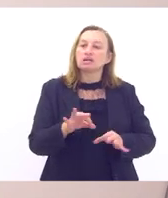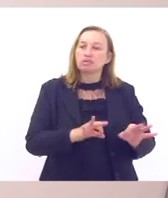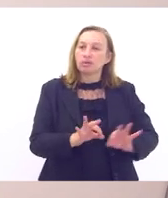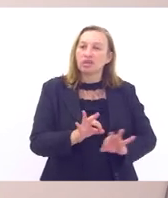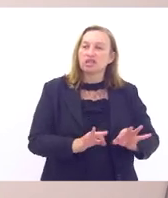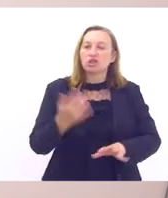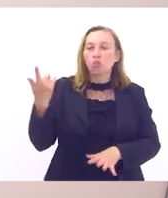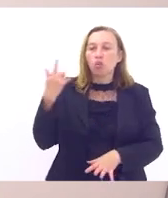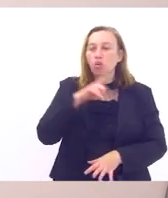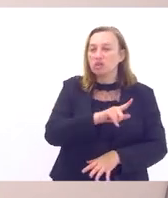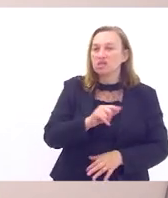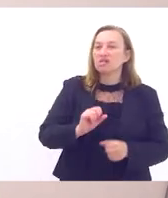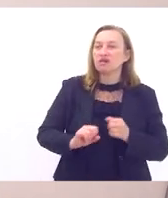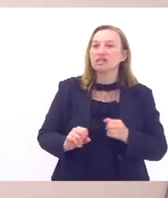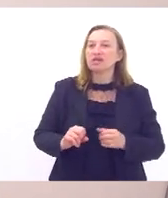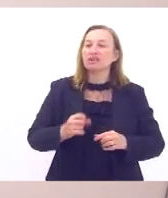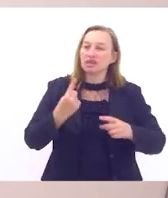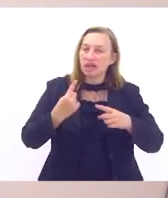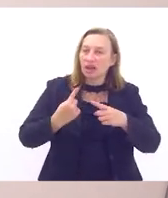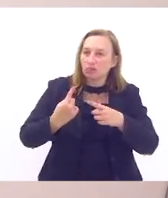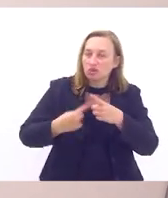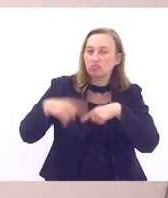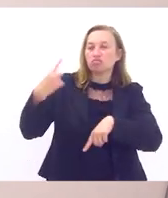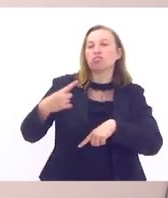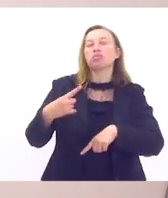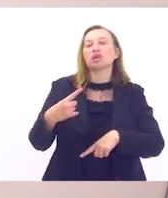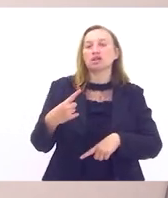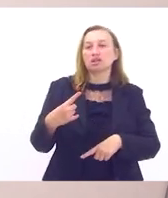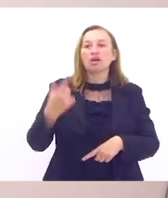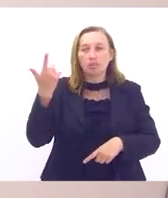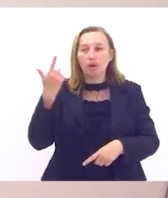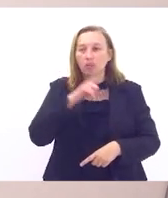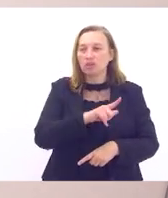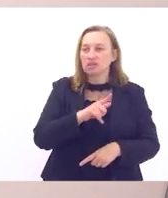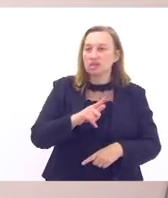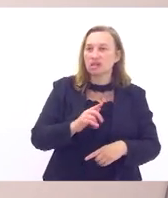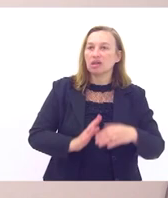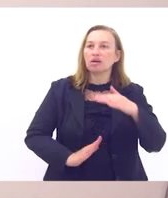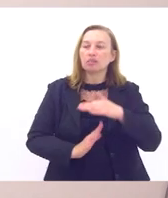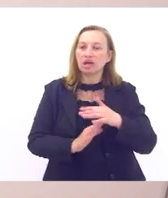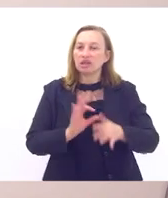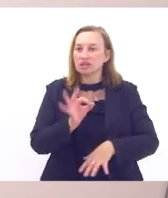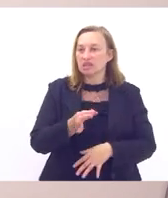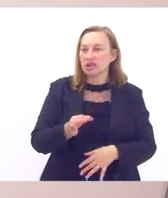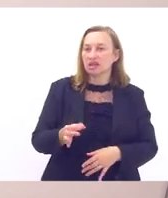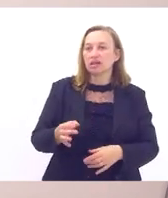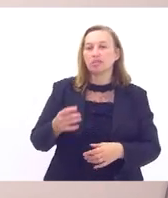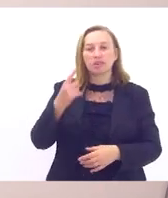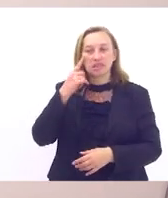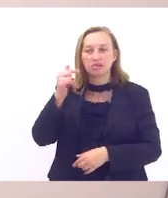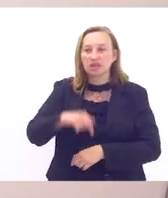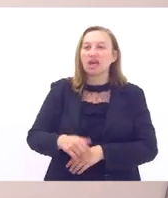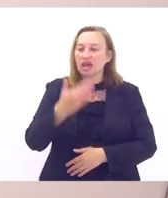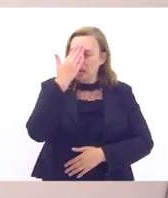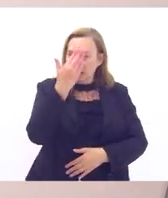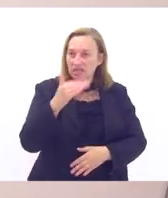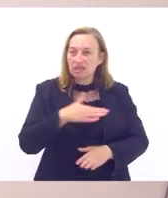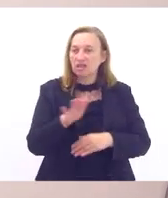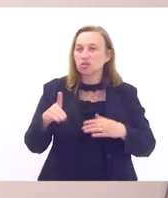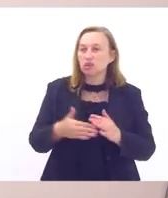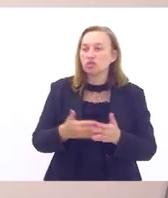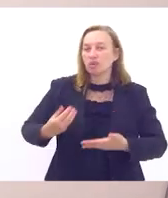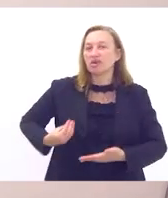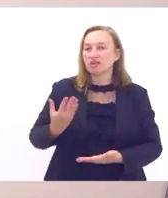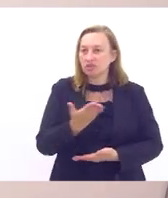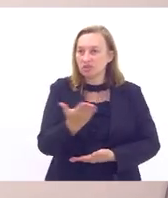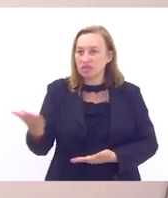gente conseguir fazer isso, já vai estar dando um salto enorme para conseguir atingir as metas que estão previstas aqui. Então, agradecer a todos pela